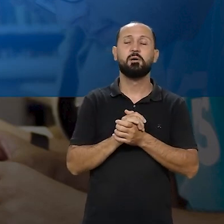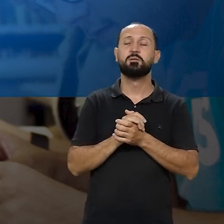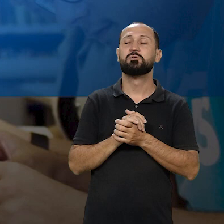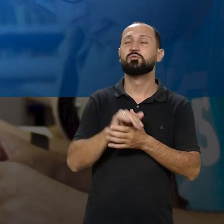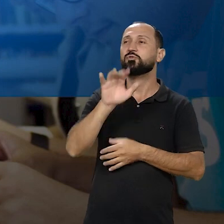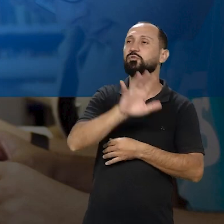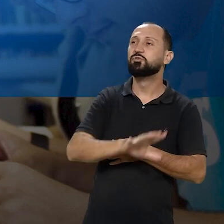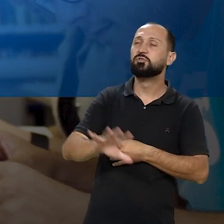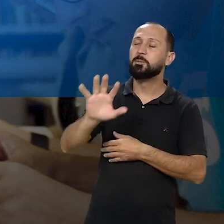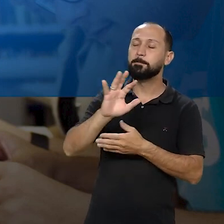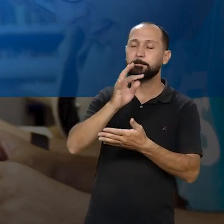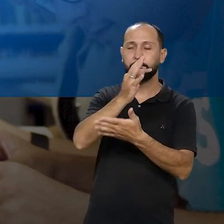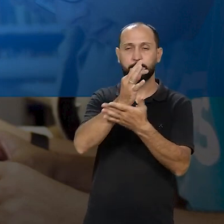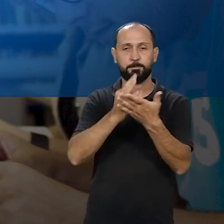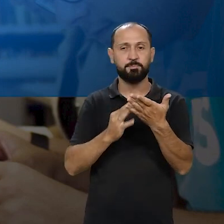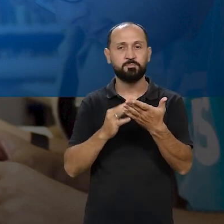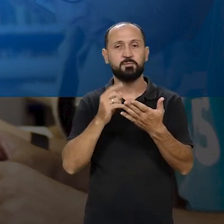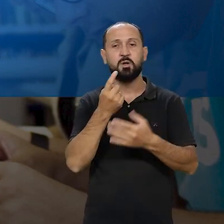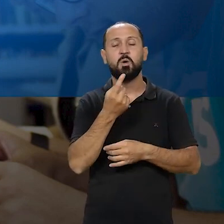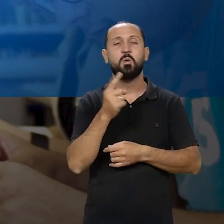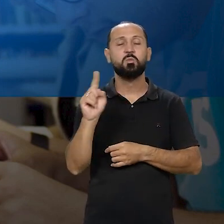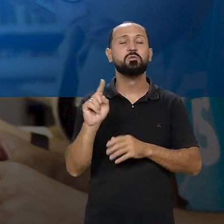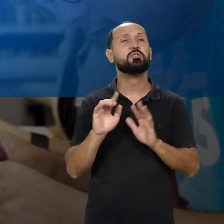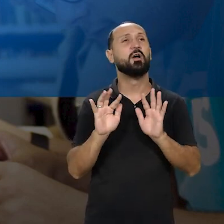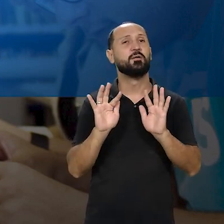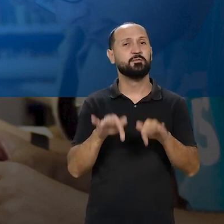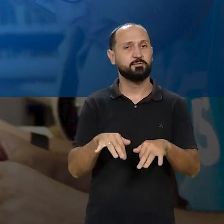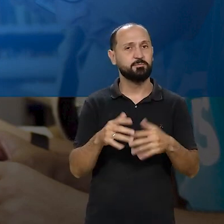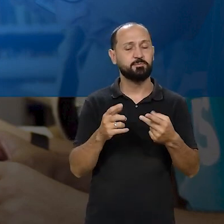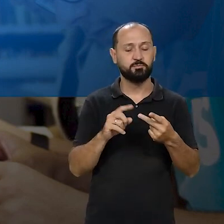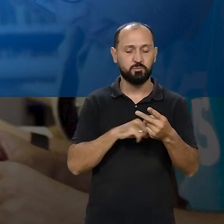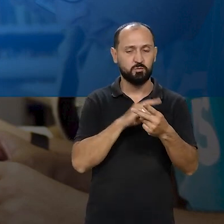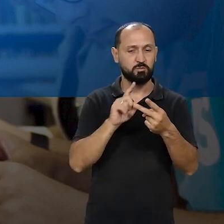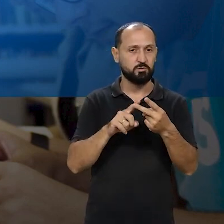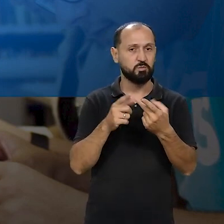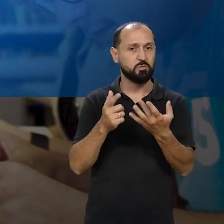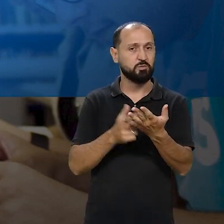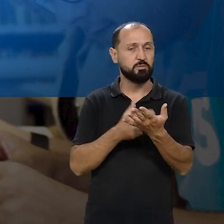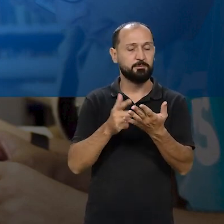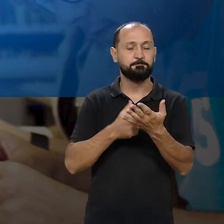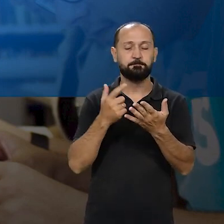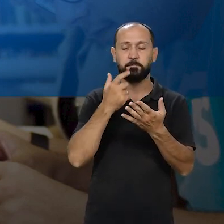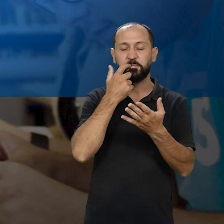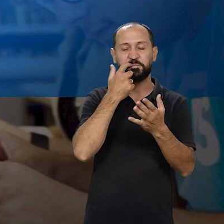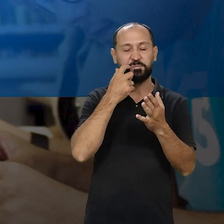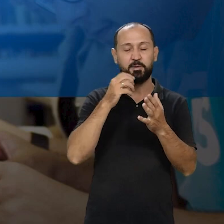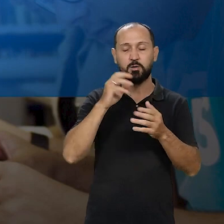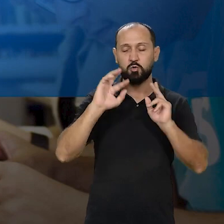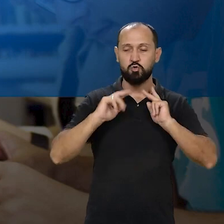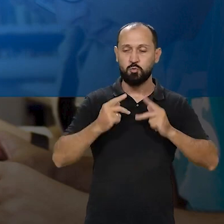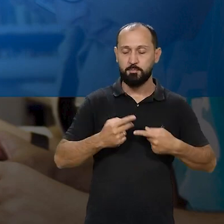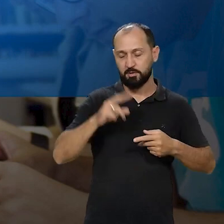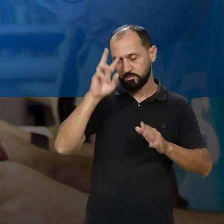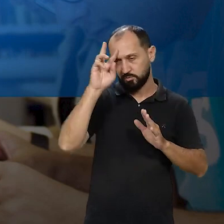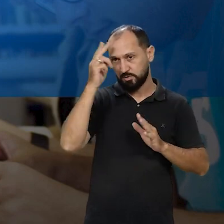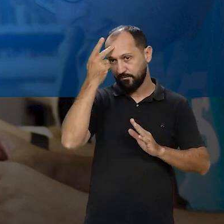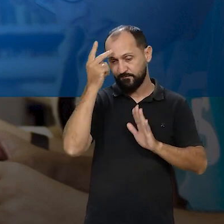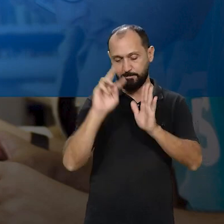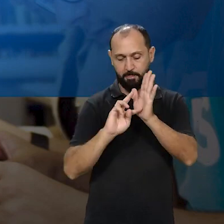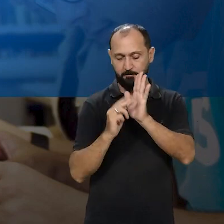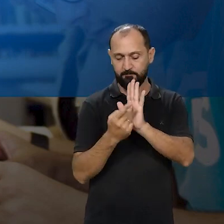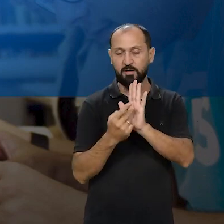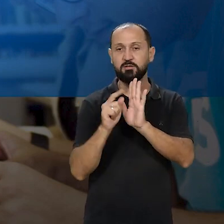apanhado desses textos aí. Então esse é um que está esgotado. O segundo livro, Em Defesa dos Avessos Humanos, é um livro